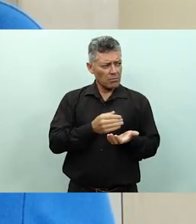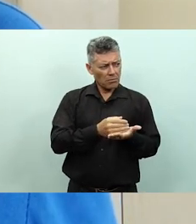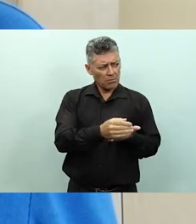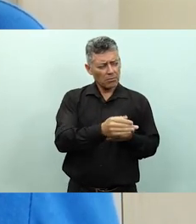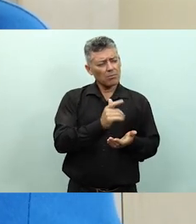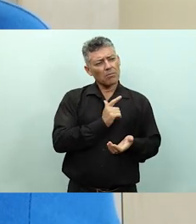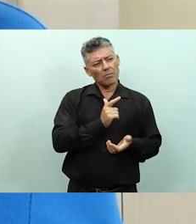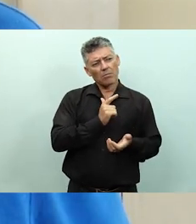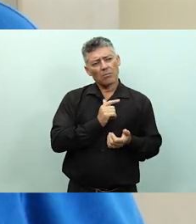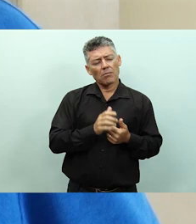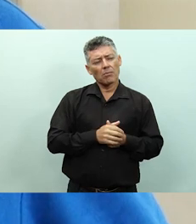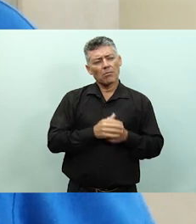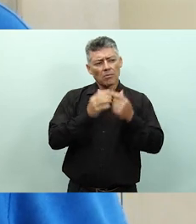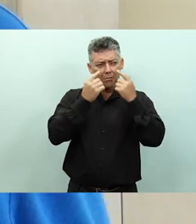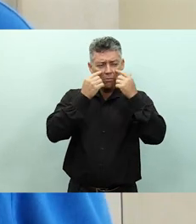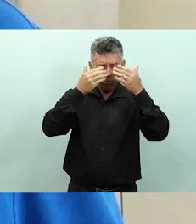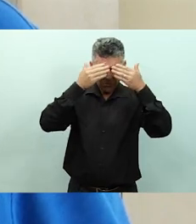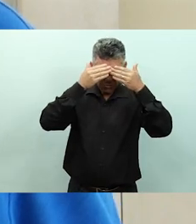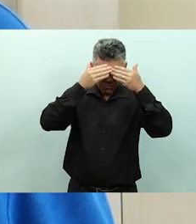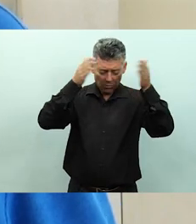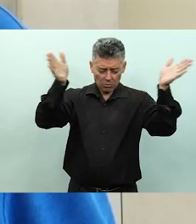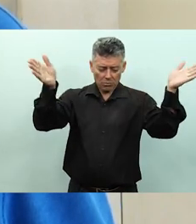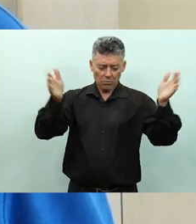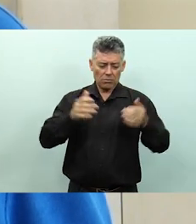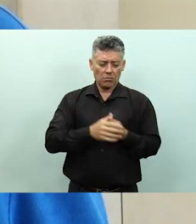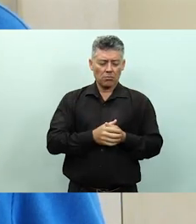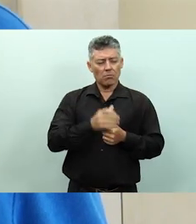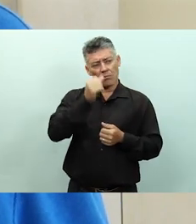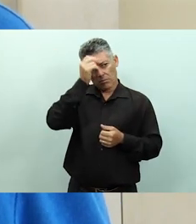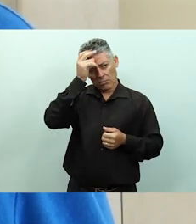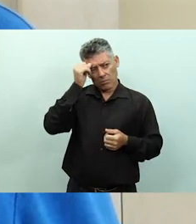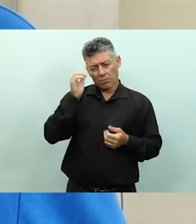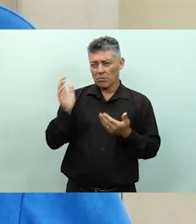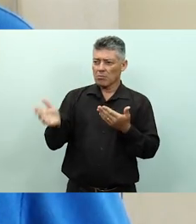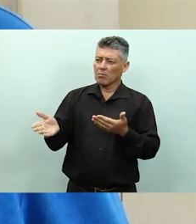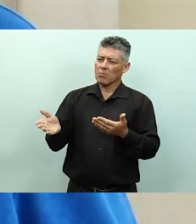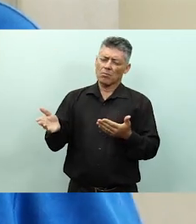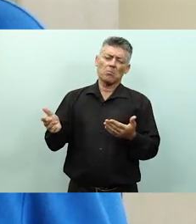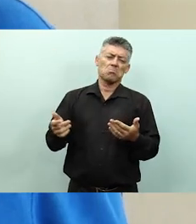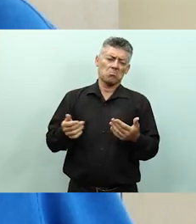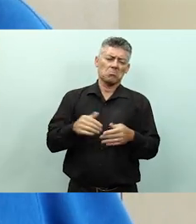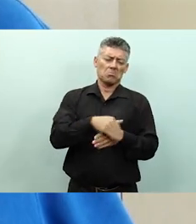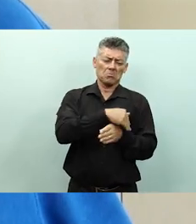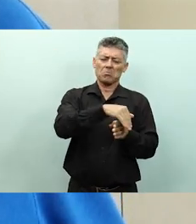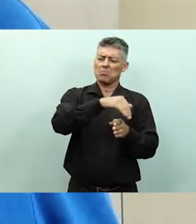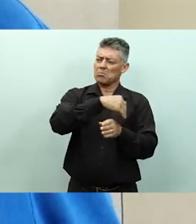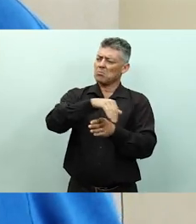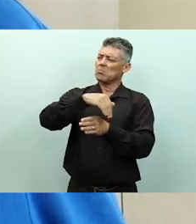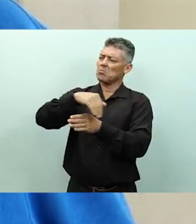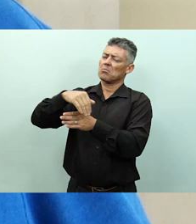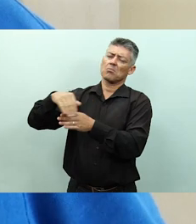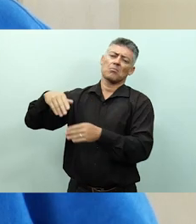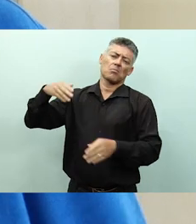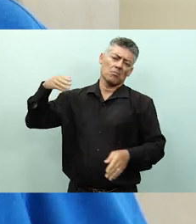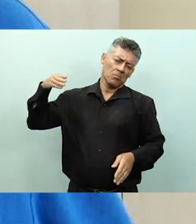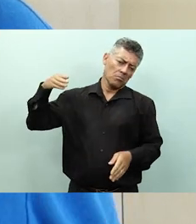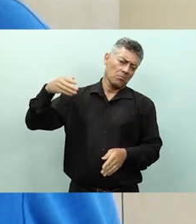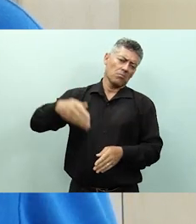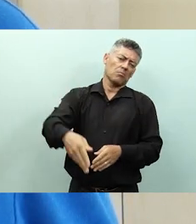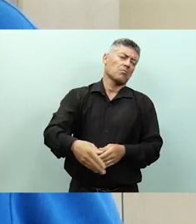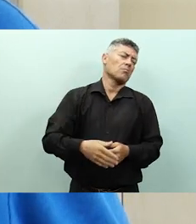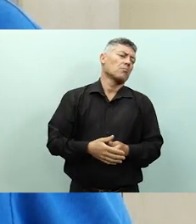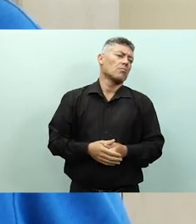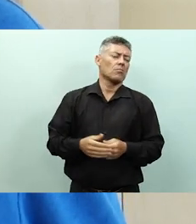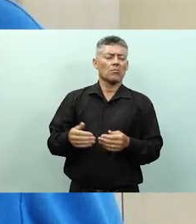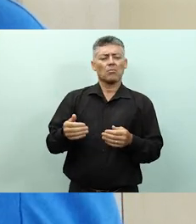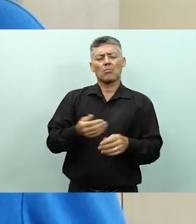ela teve uma visão maior ainda. Mas Vilma, como prefeita, ela encarava cada rua, ela encarava cada lugar,